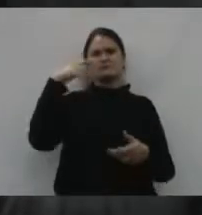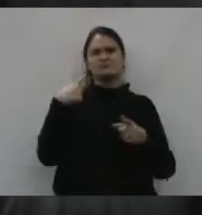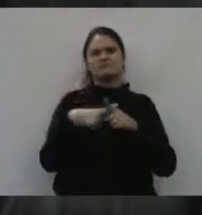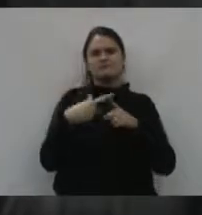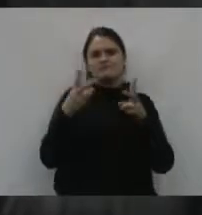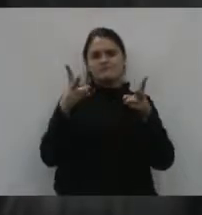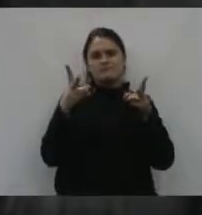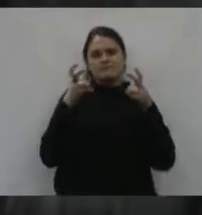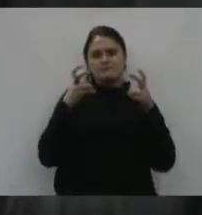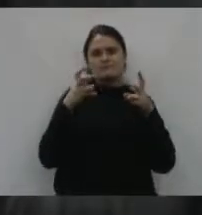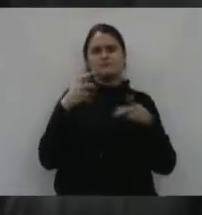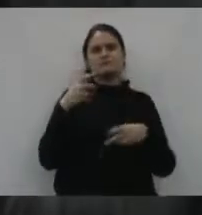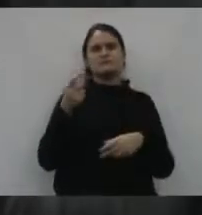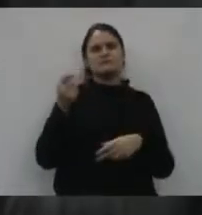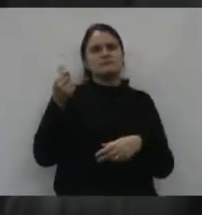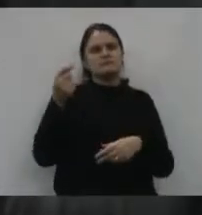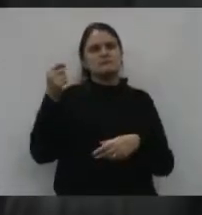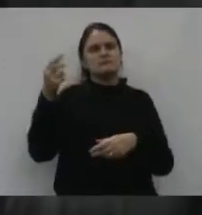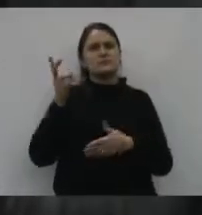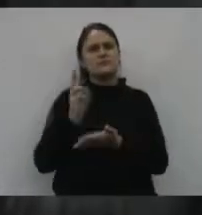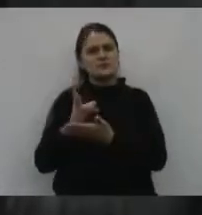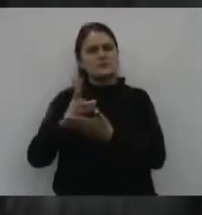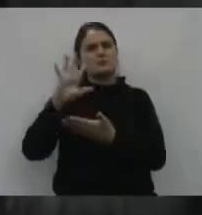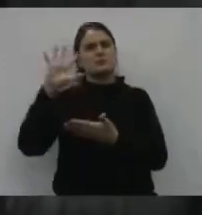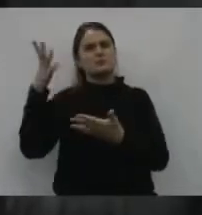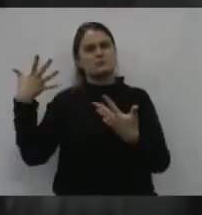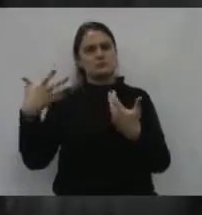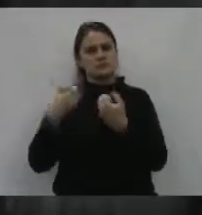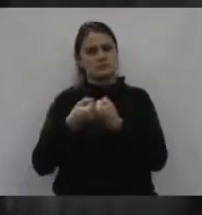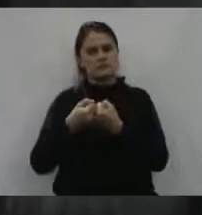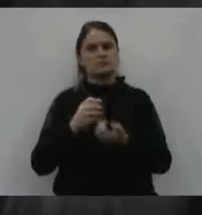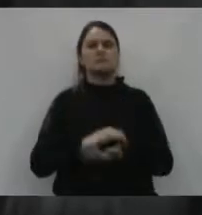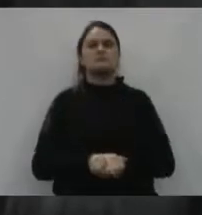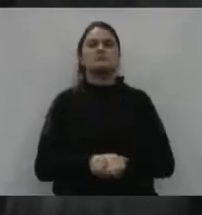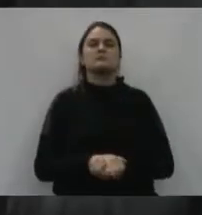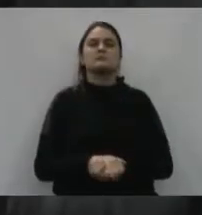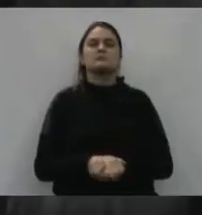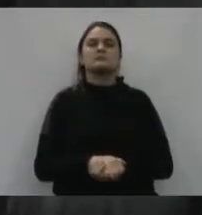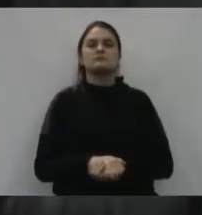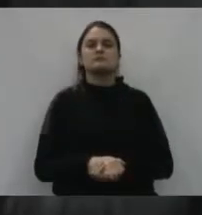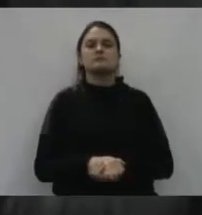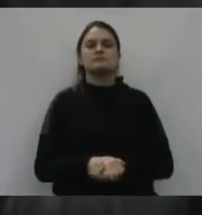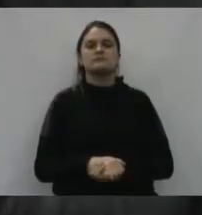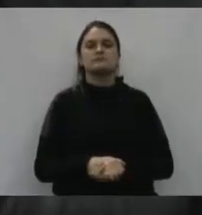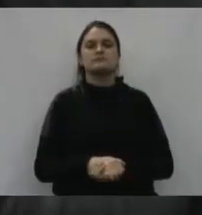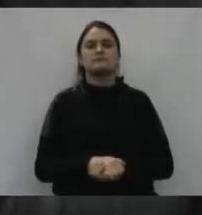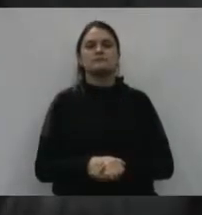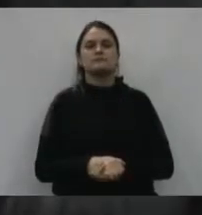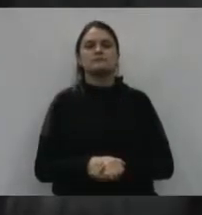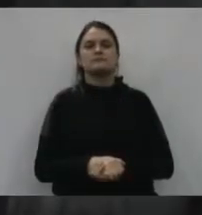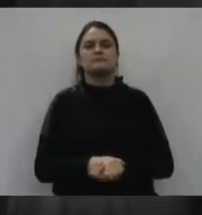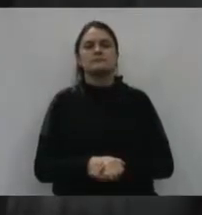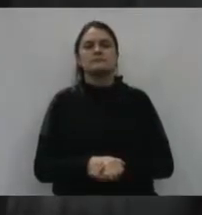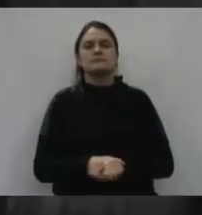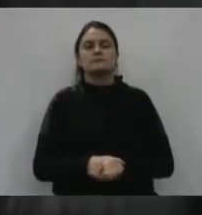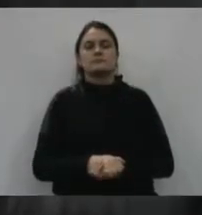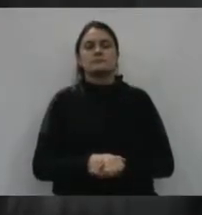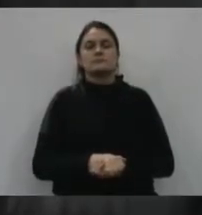ver cada poucos dias vida que se perde nesse trecho. Nem de tudo é